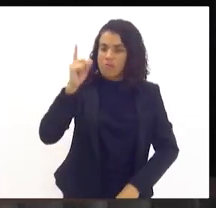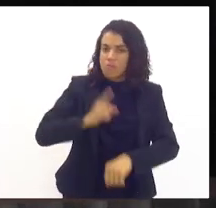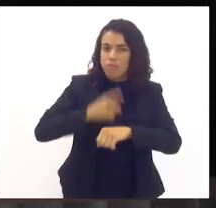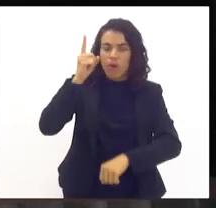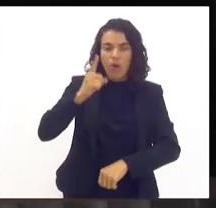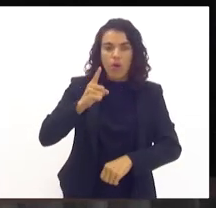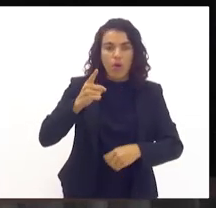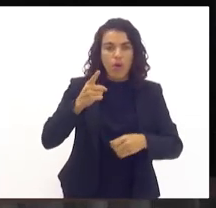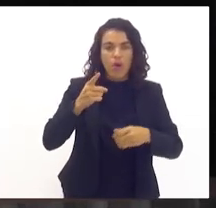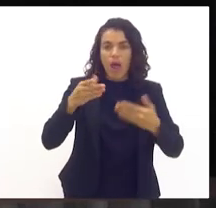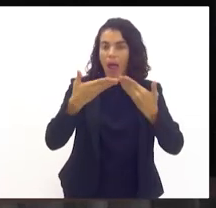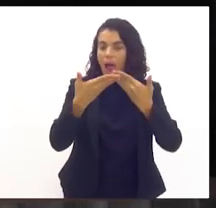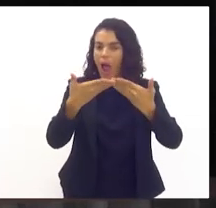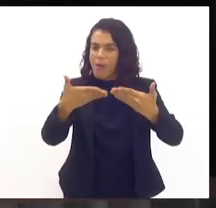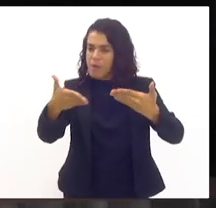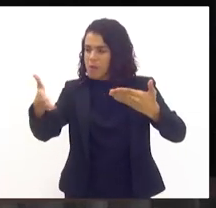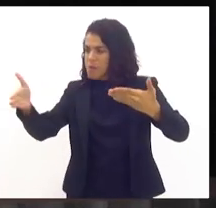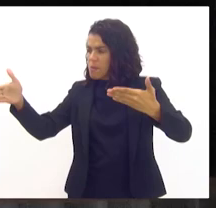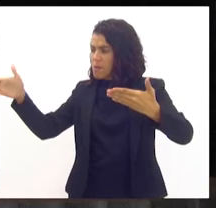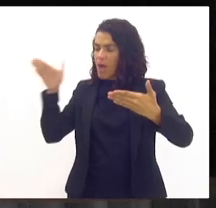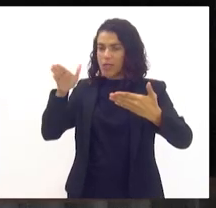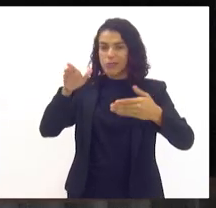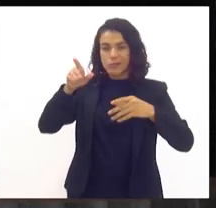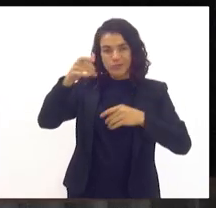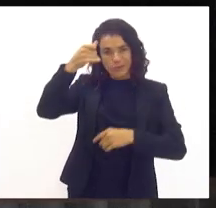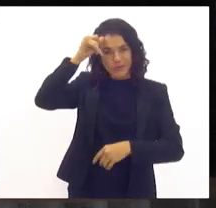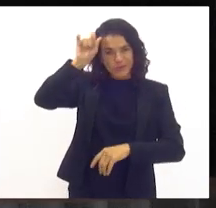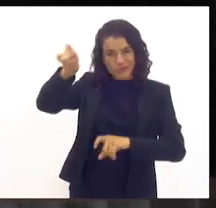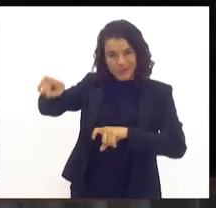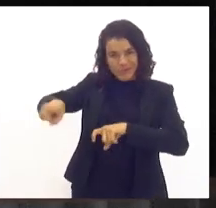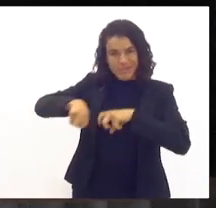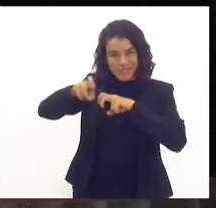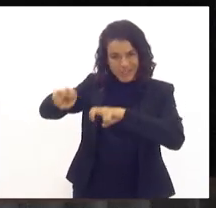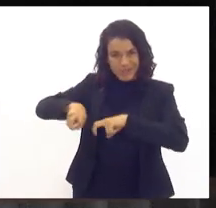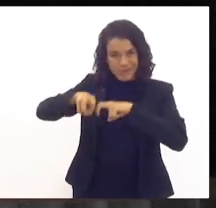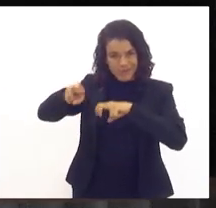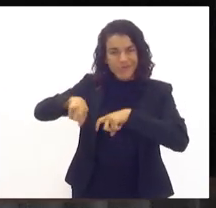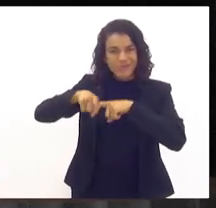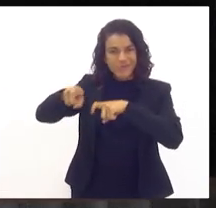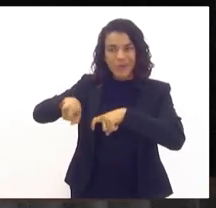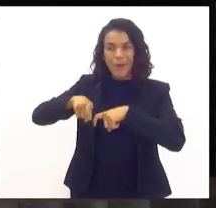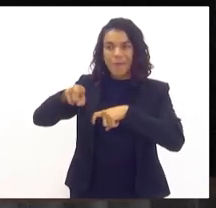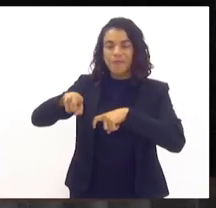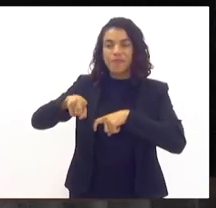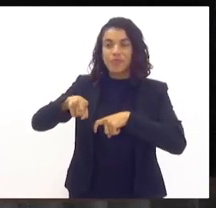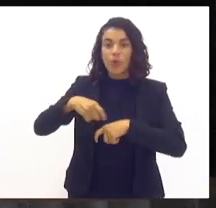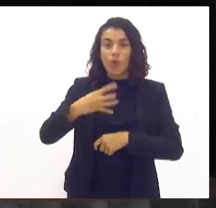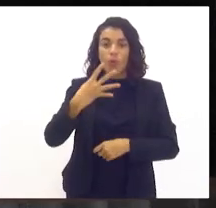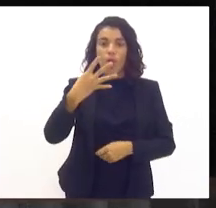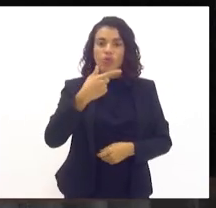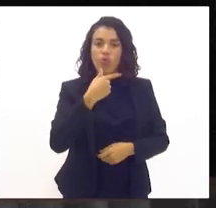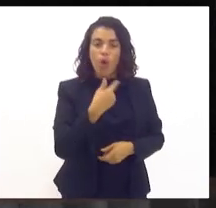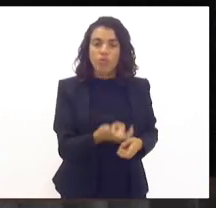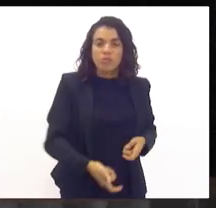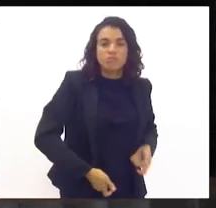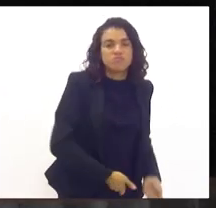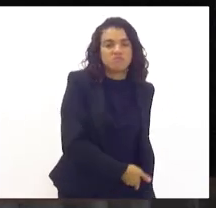abre-se a porta do sítio, adentro, dentro do sítio, 4 homens de